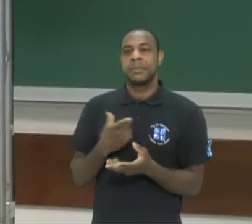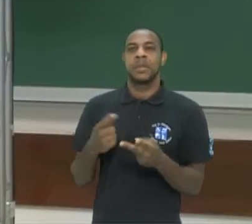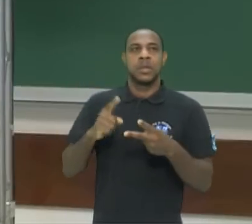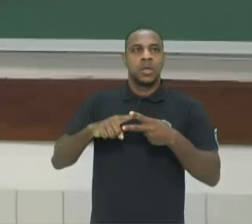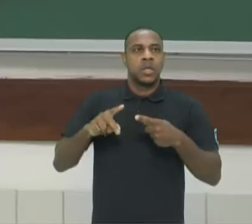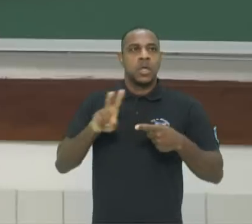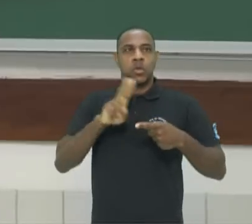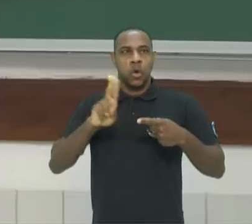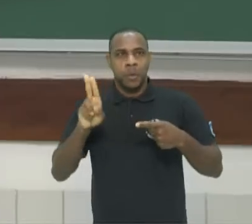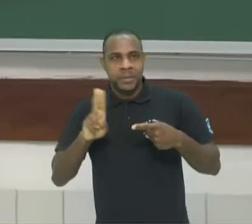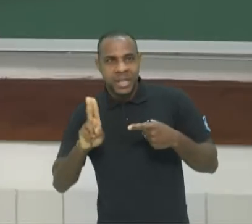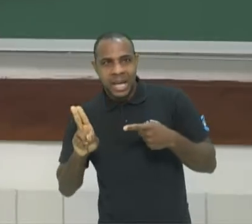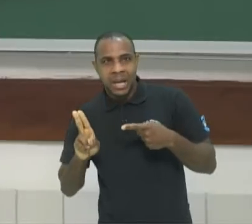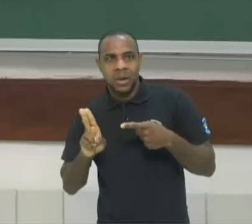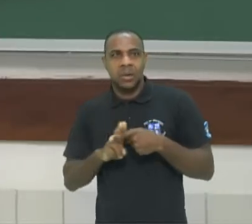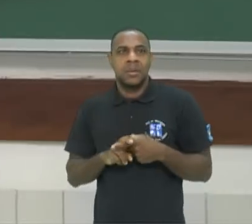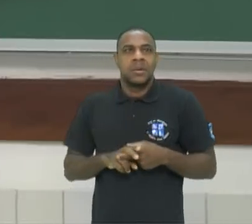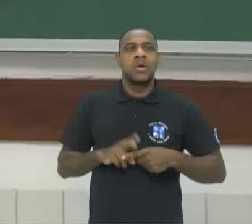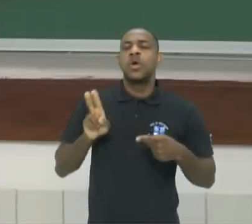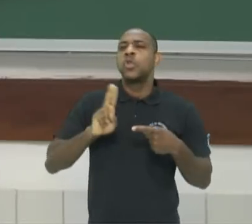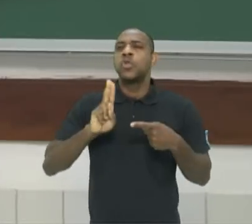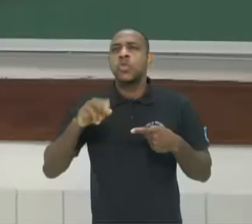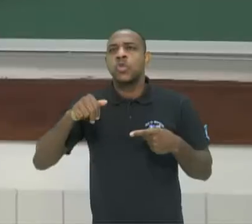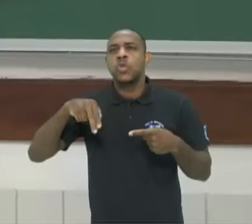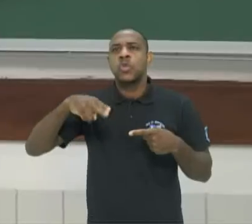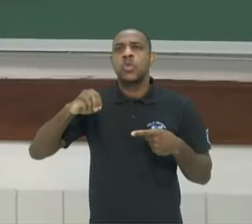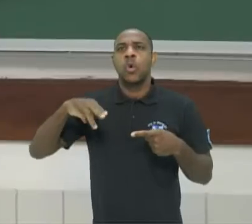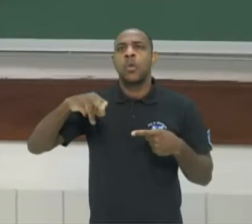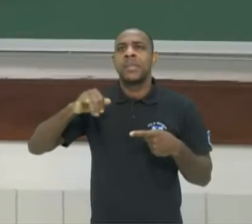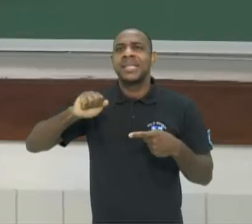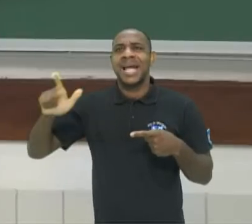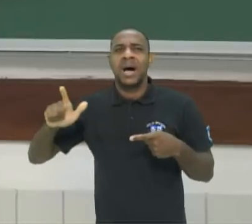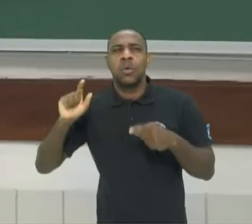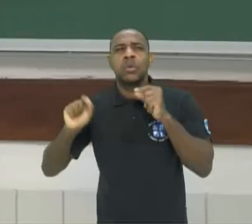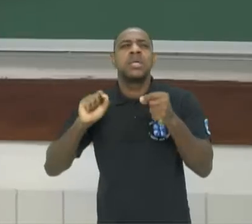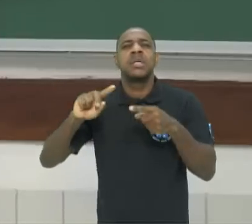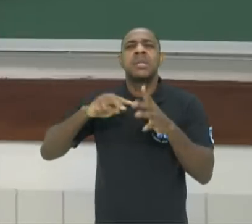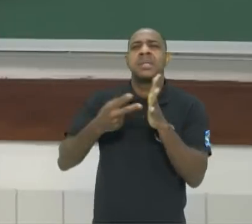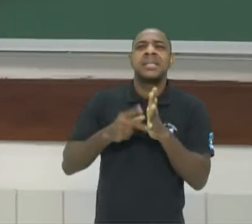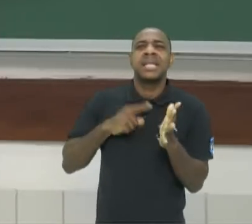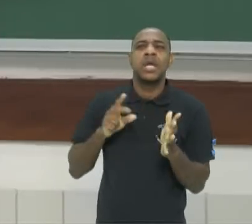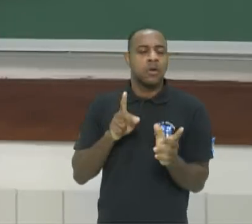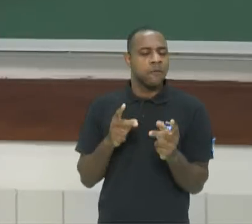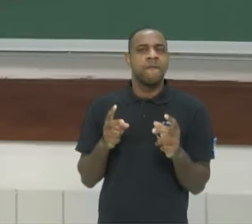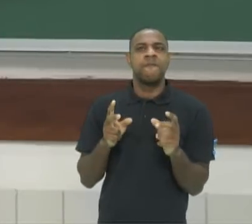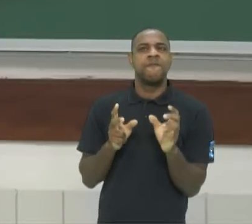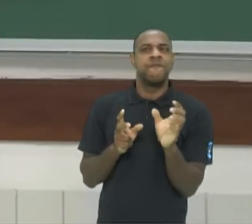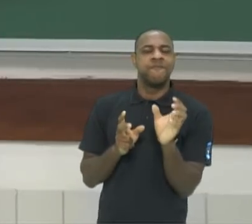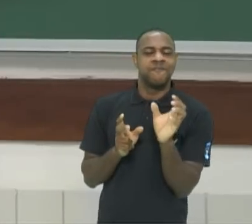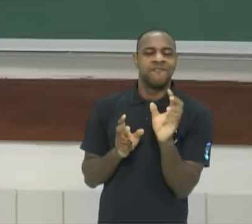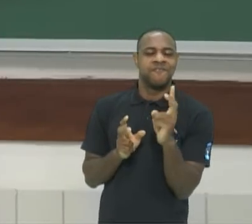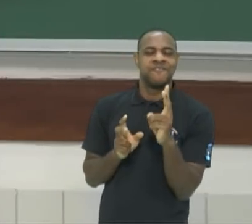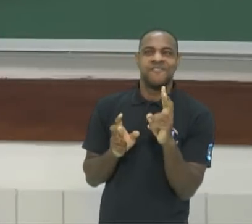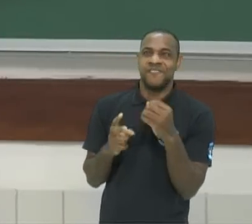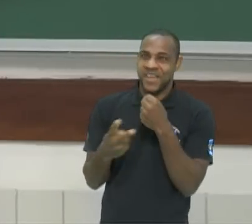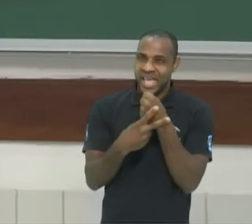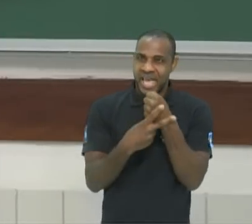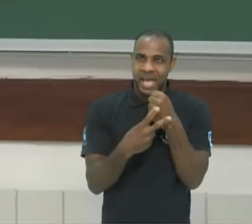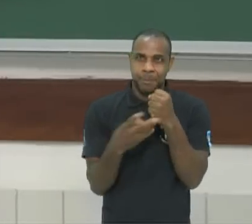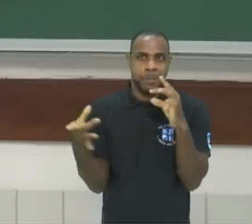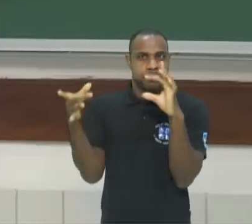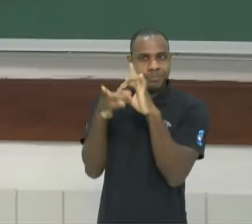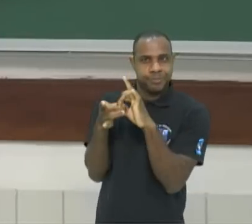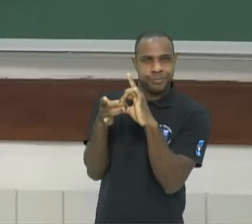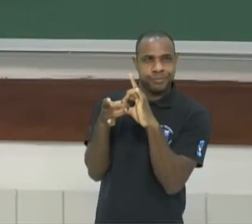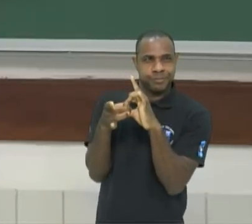O que é o predicado nominal? É aquele predicado que tem o verbo de ligação, não é o verbo de ação,